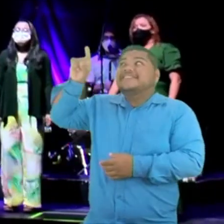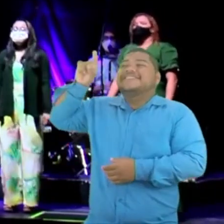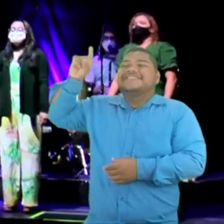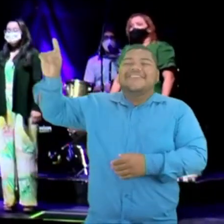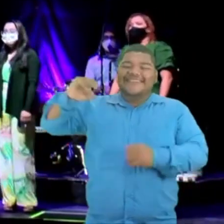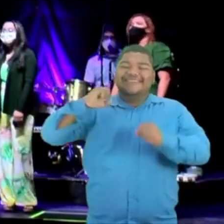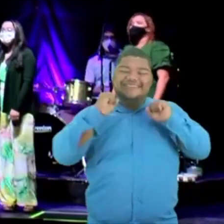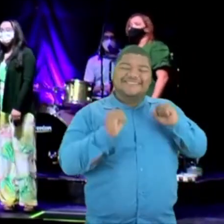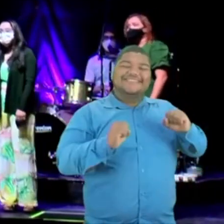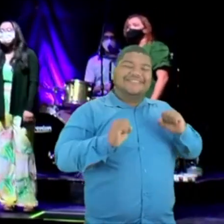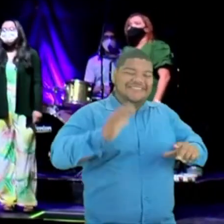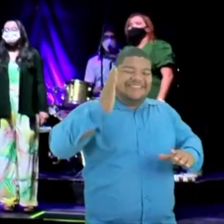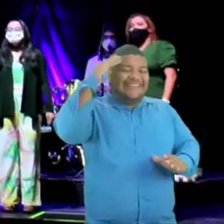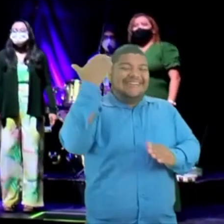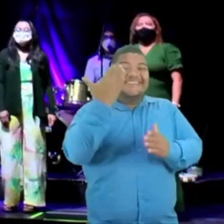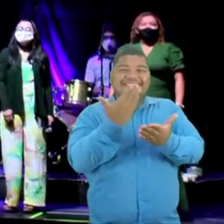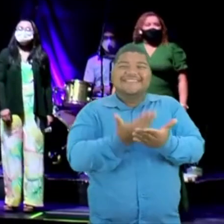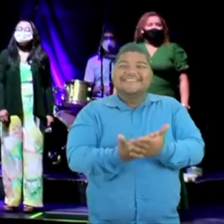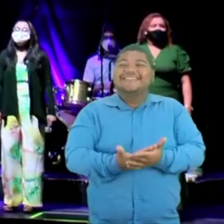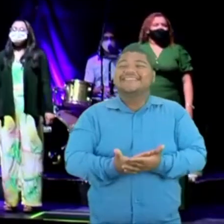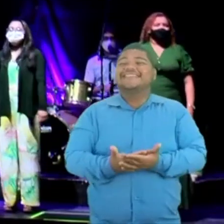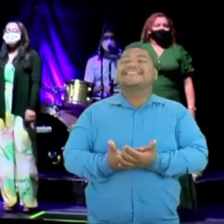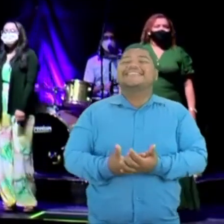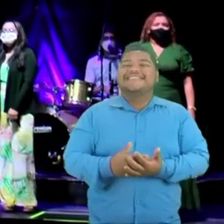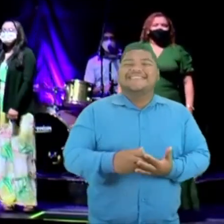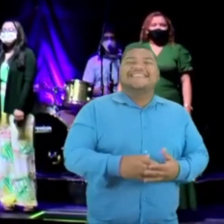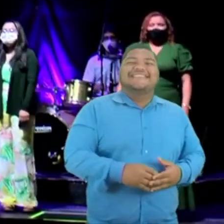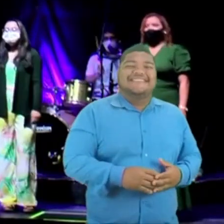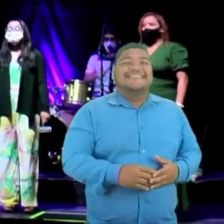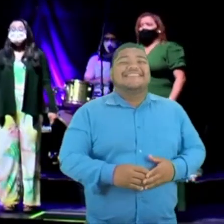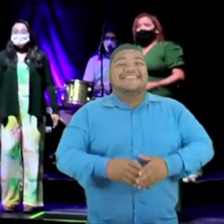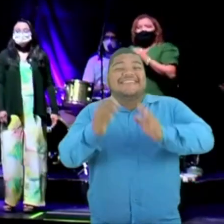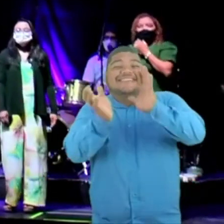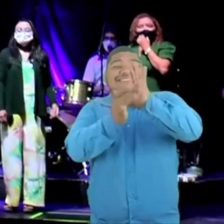nele a gente pode confiar.